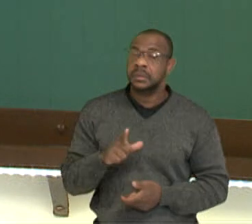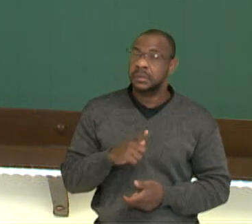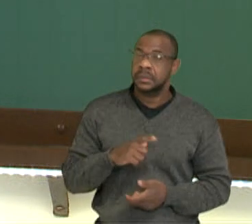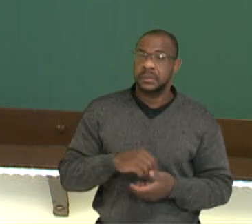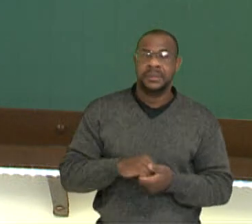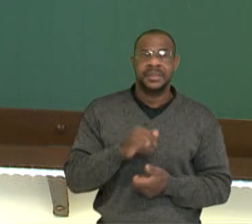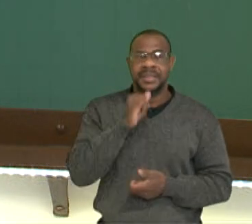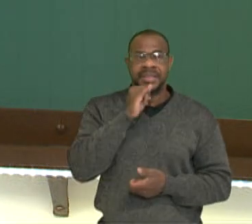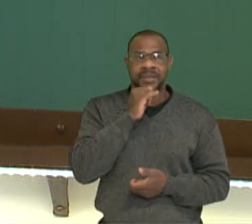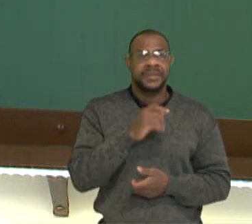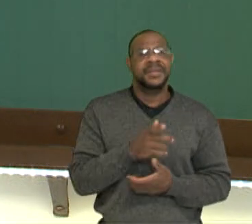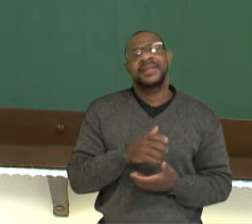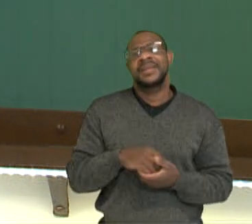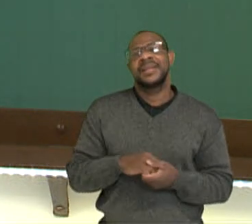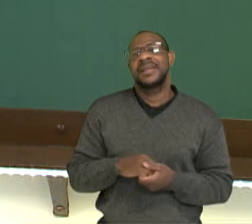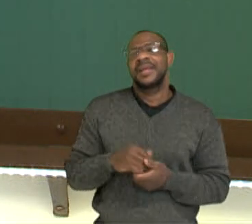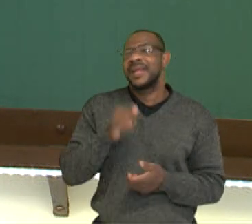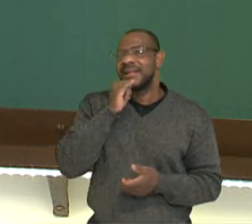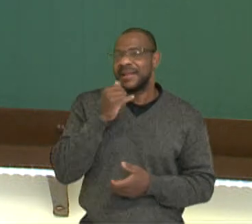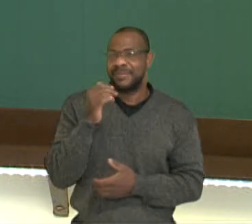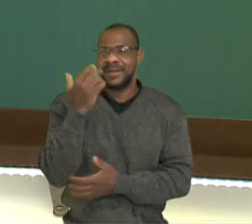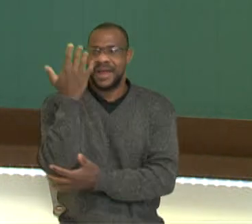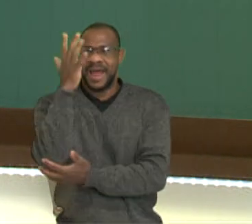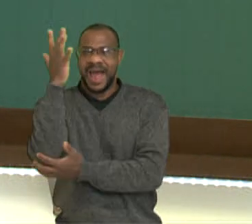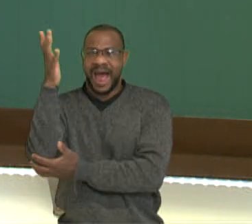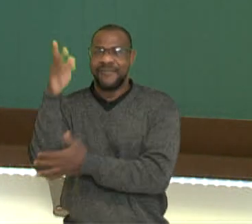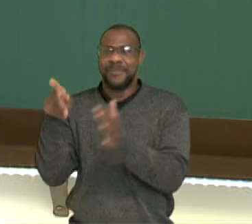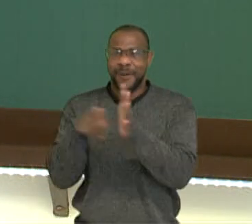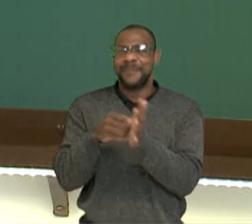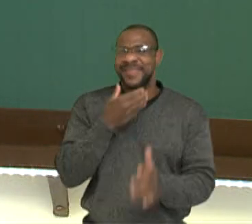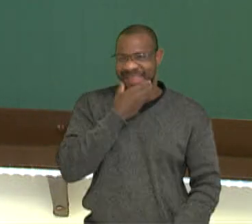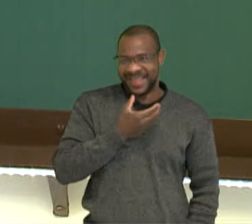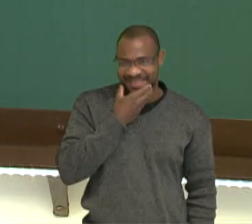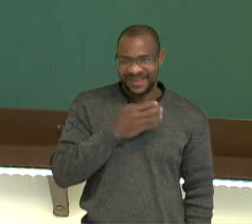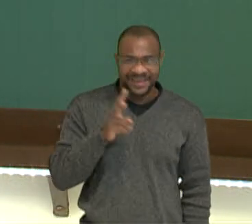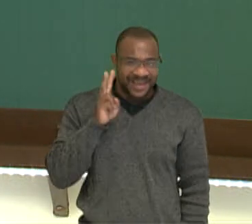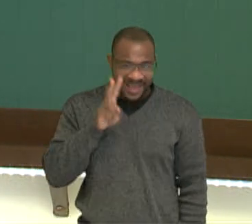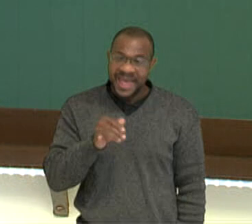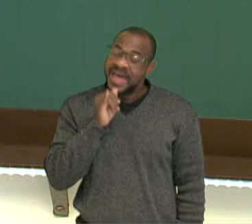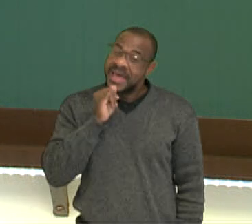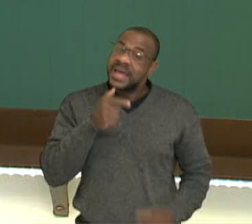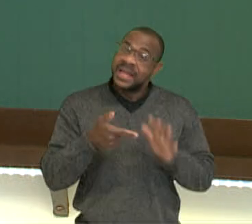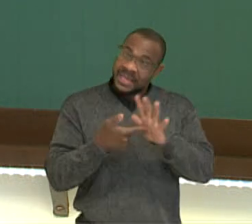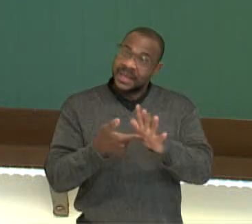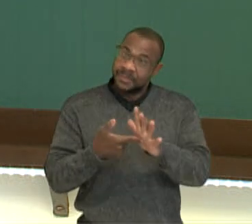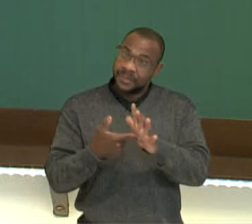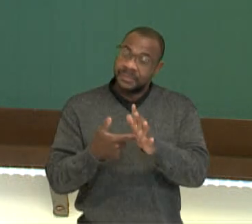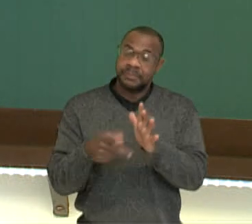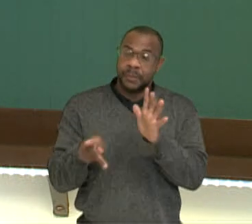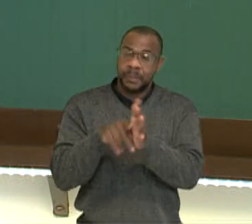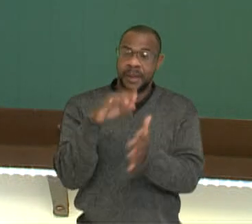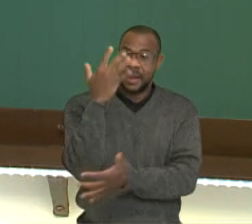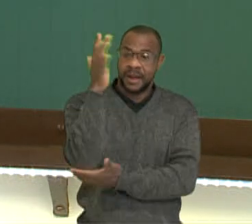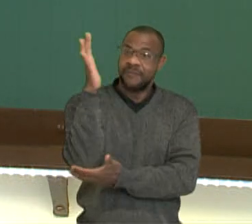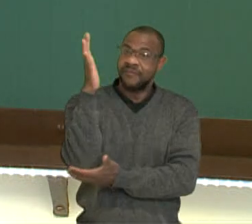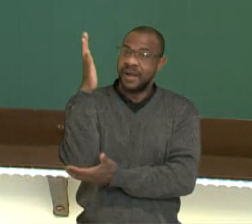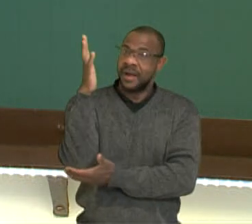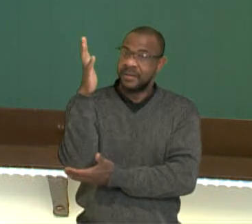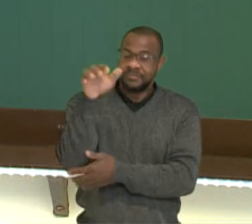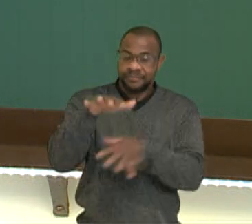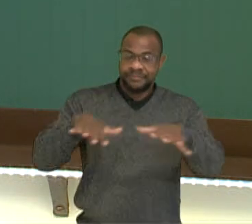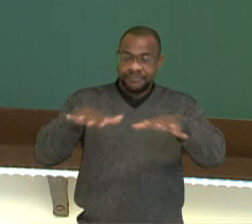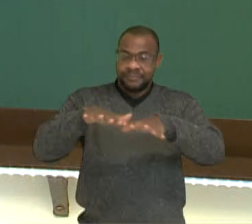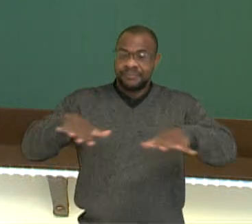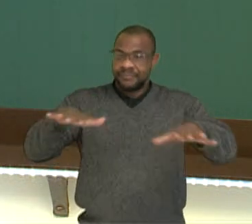no Natal nós pegamos as árvores de Natal. Essas árvores de Natal são um exemplo dessas coníferas, dessa